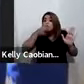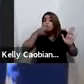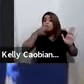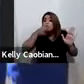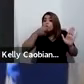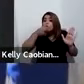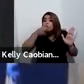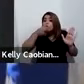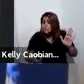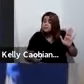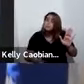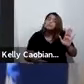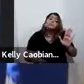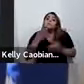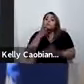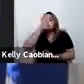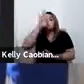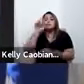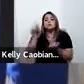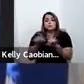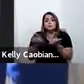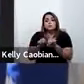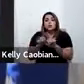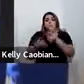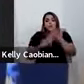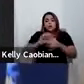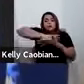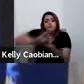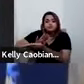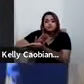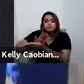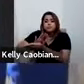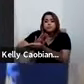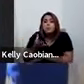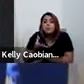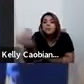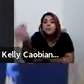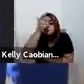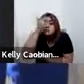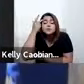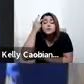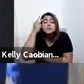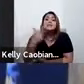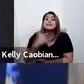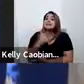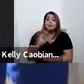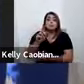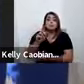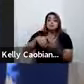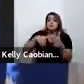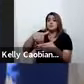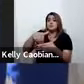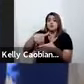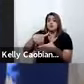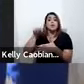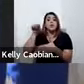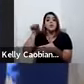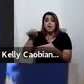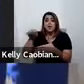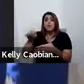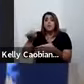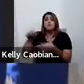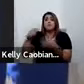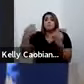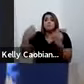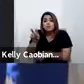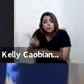e principalmente punindo trabalhadores que não podiam ser punidos e nem incluídos nessa lista.